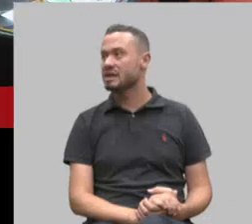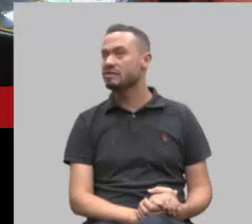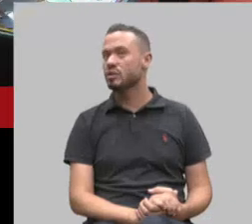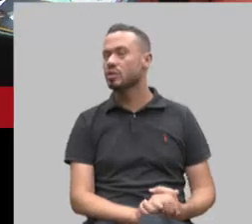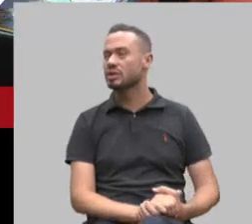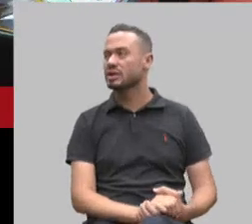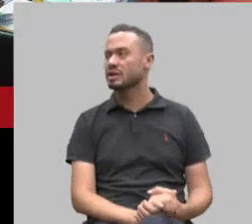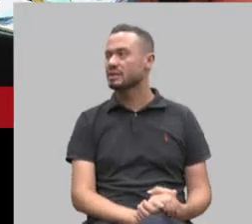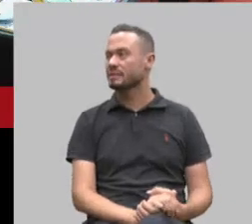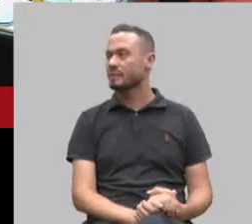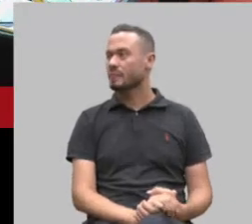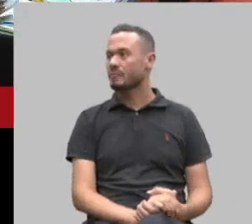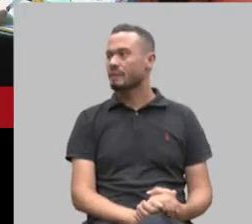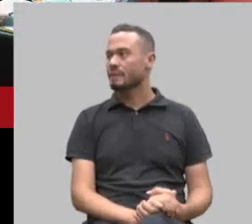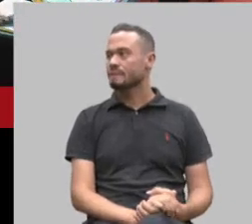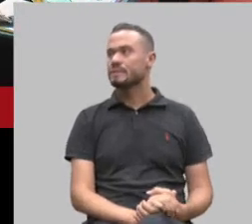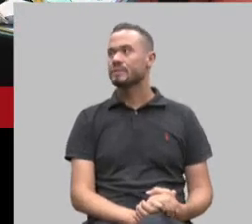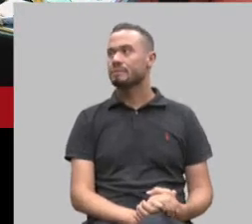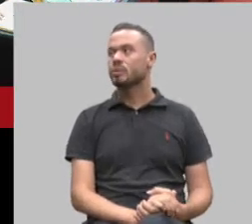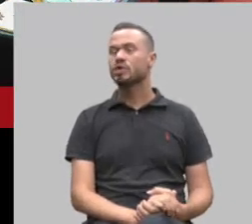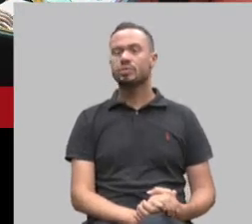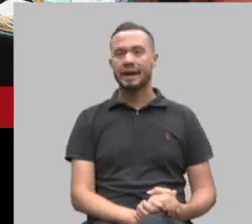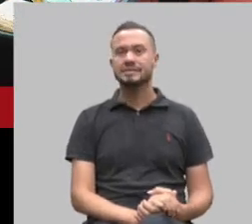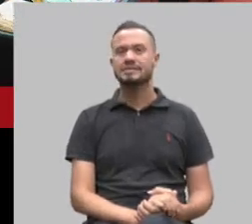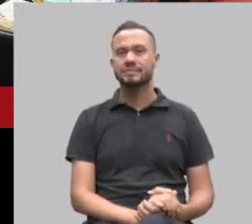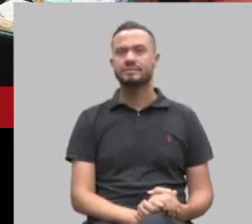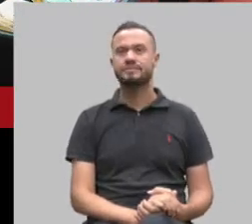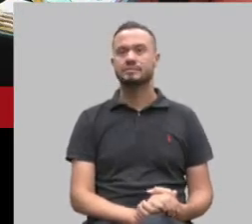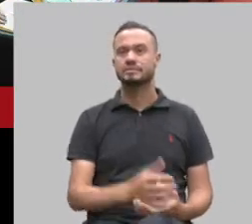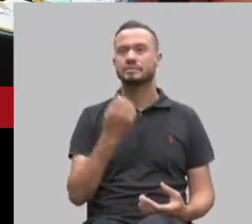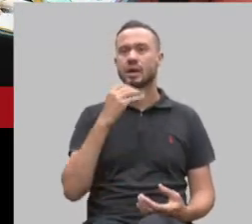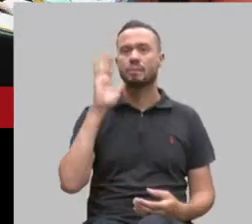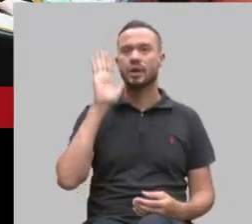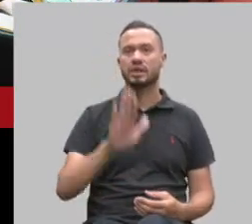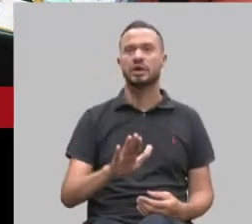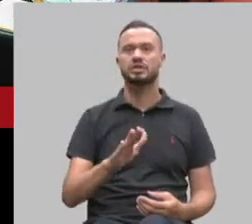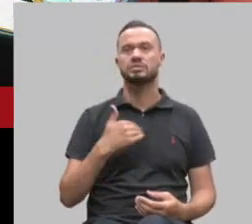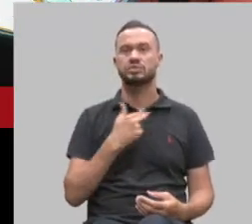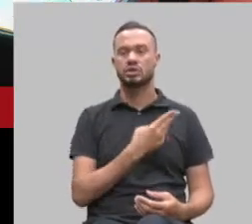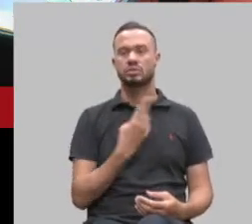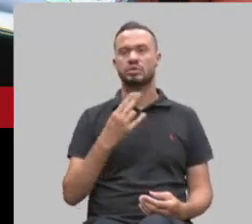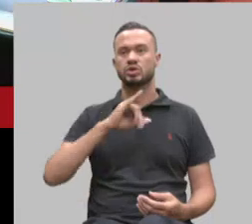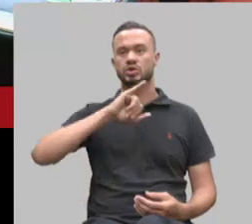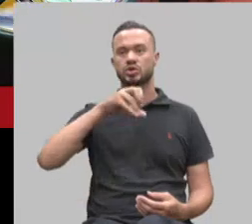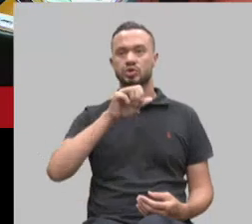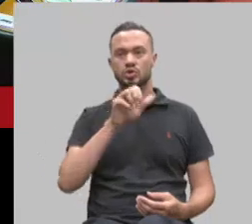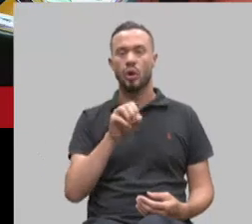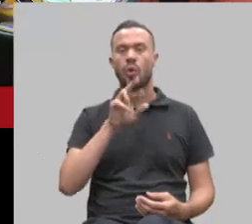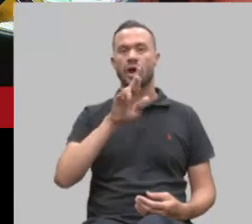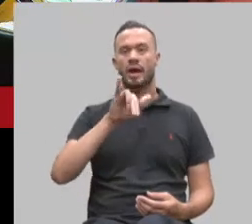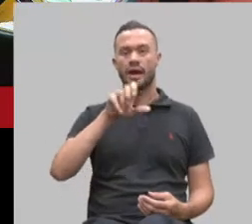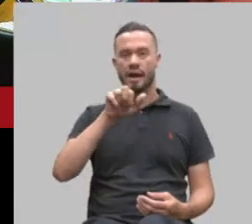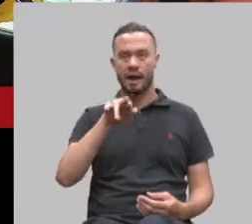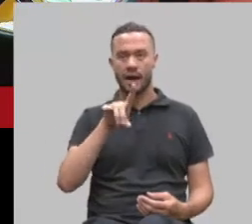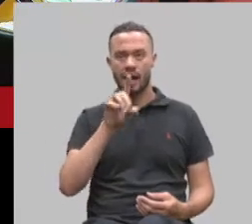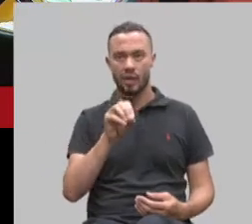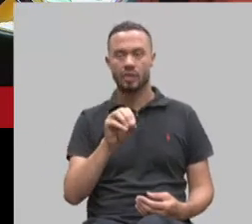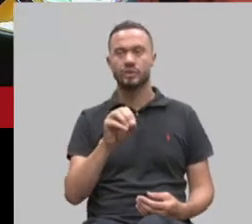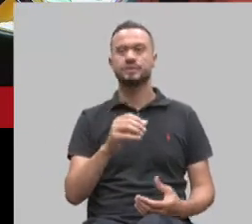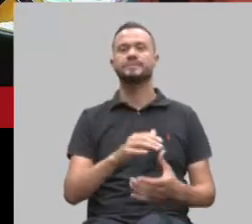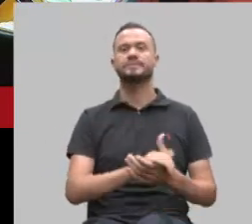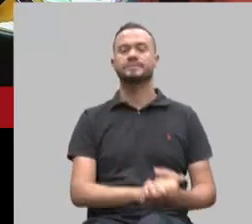Obrigada pode falar João Boa tarde novamente meu nome é João Ricardo Sou representante pelo médico da cidade de